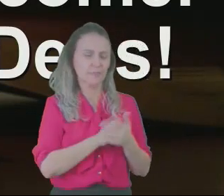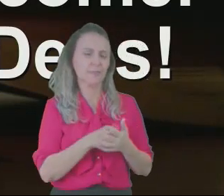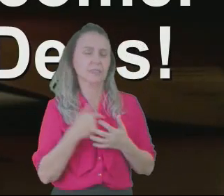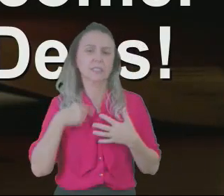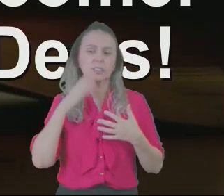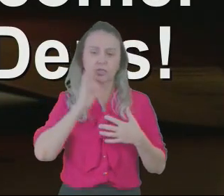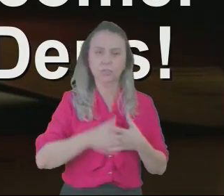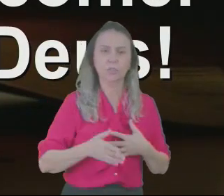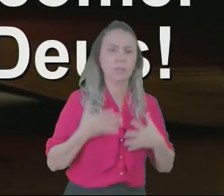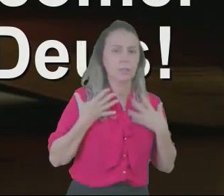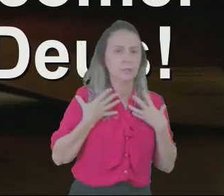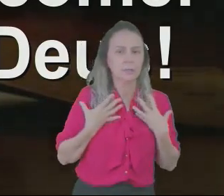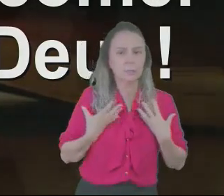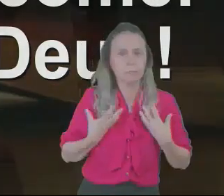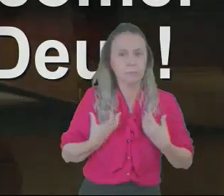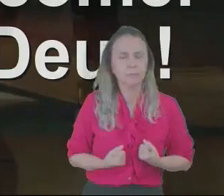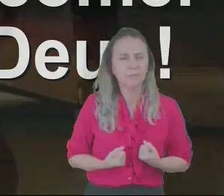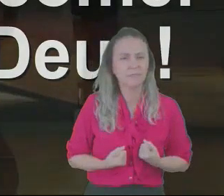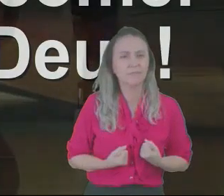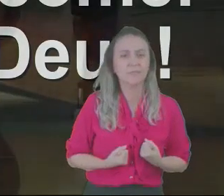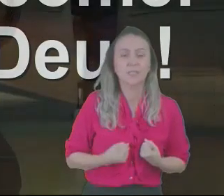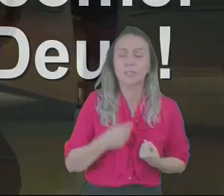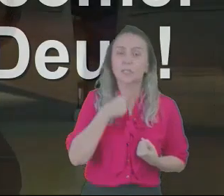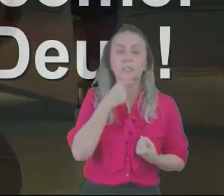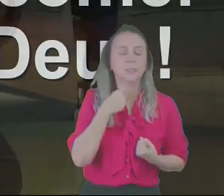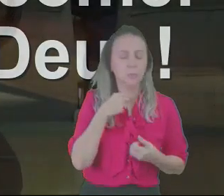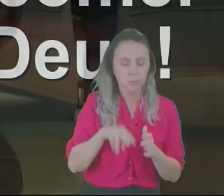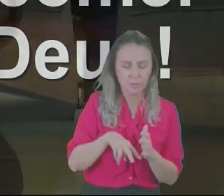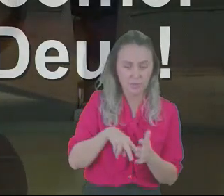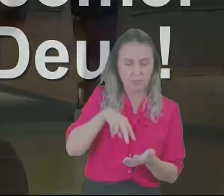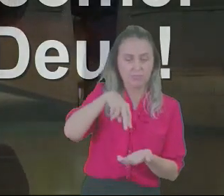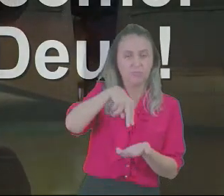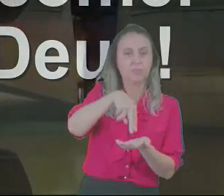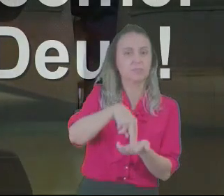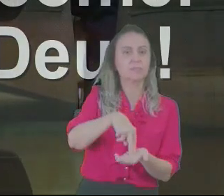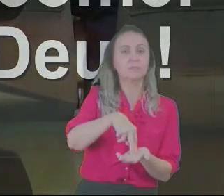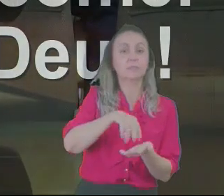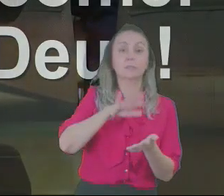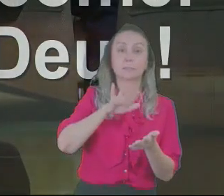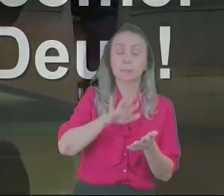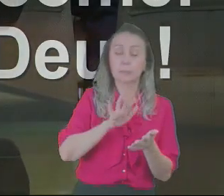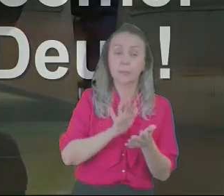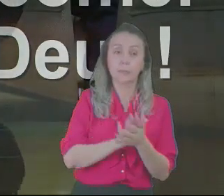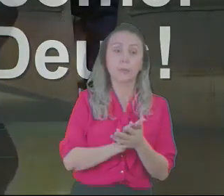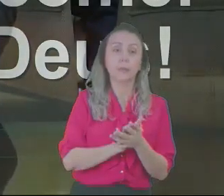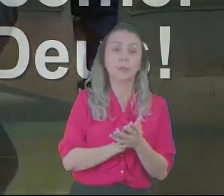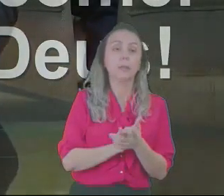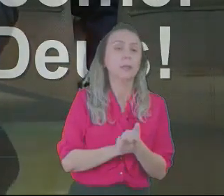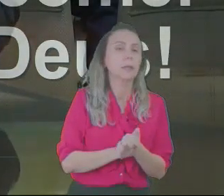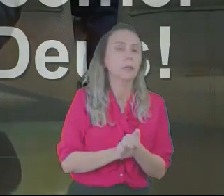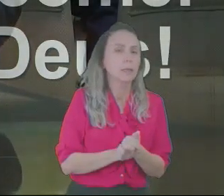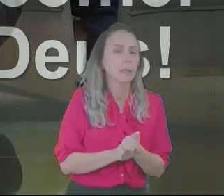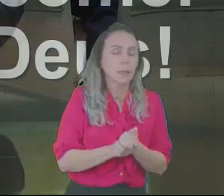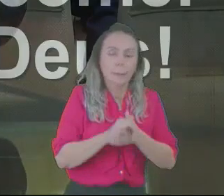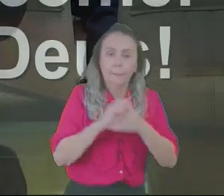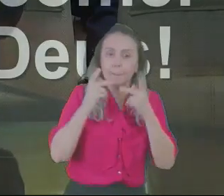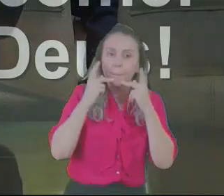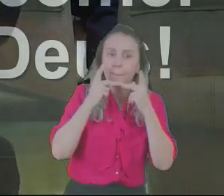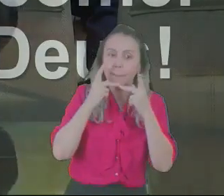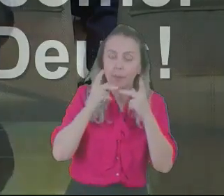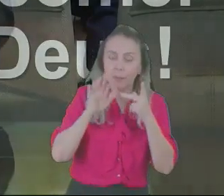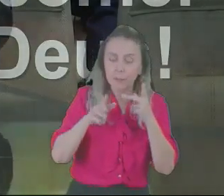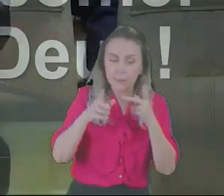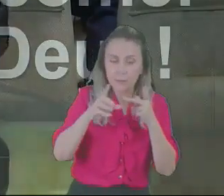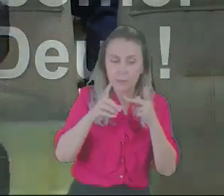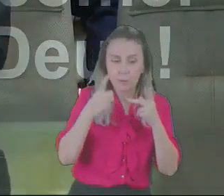cansado ele não podia ficar mais de pé o e nas vésperas da do seu sermão ele